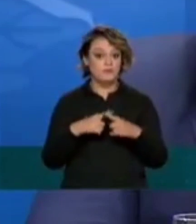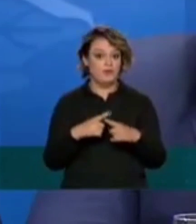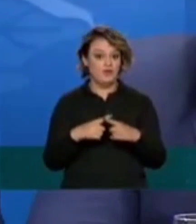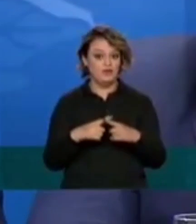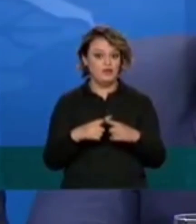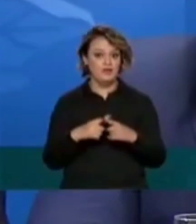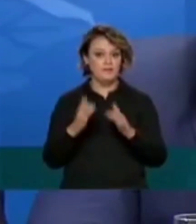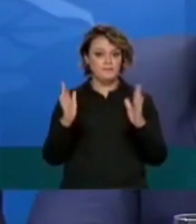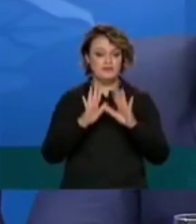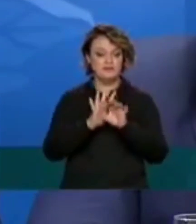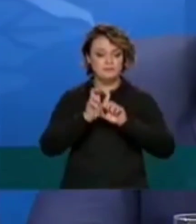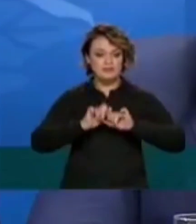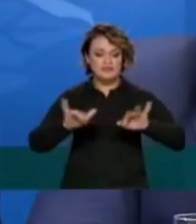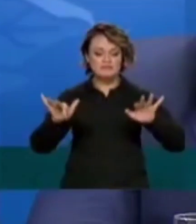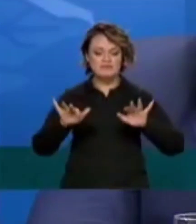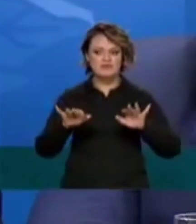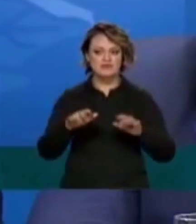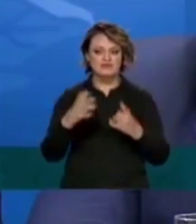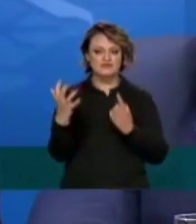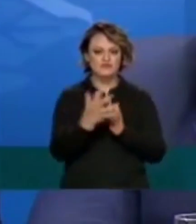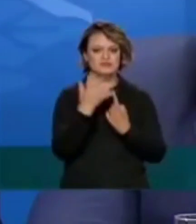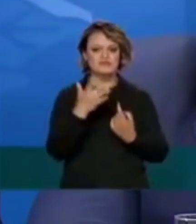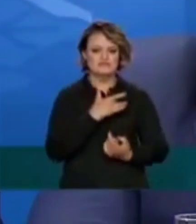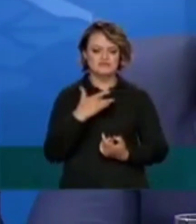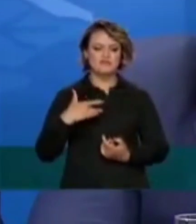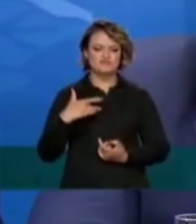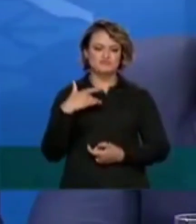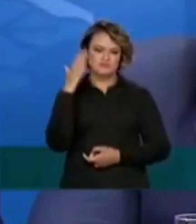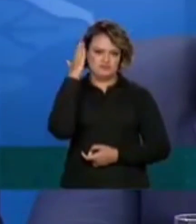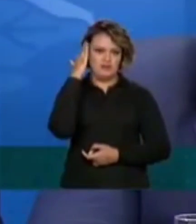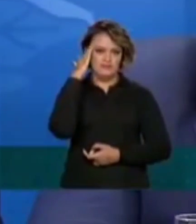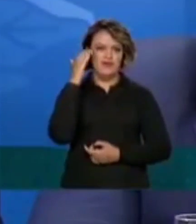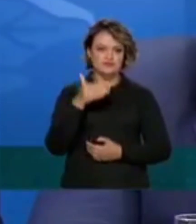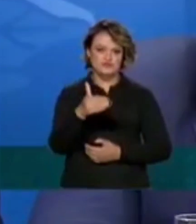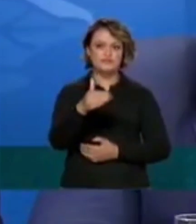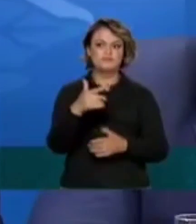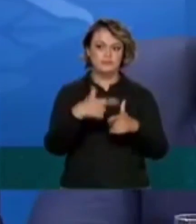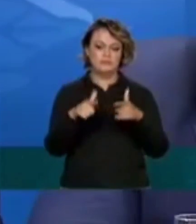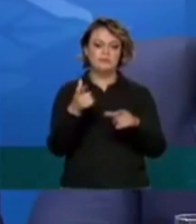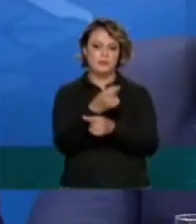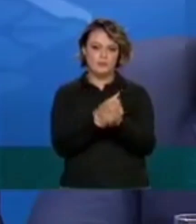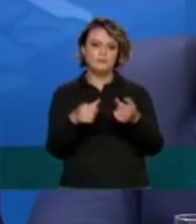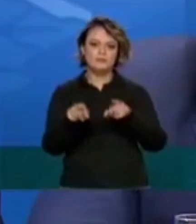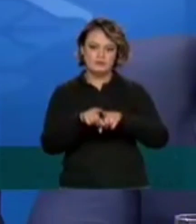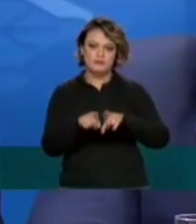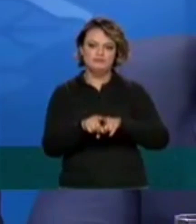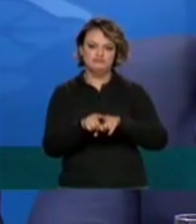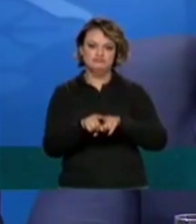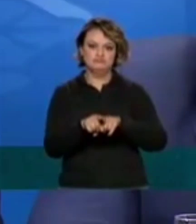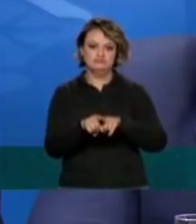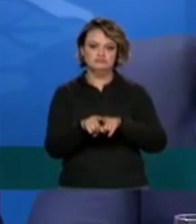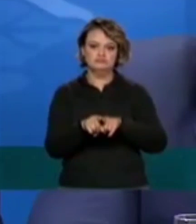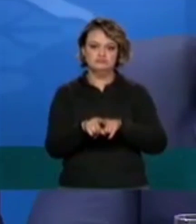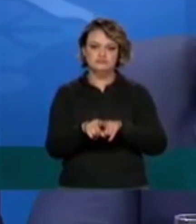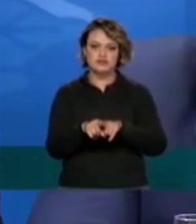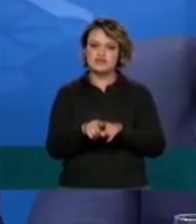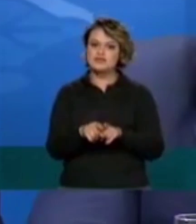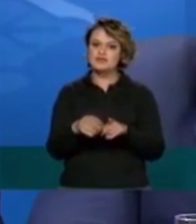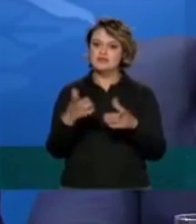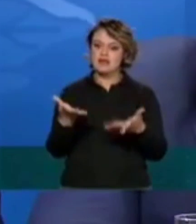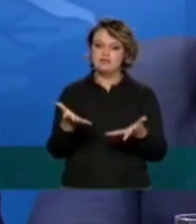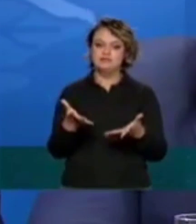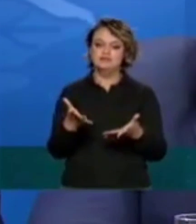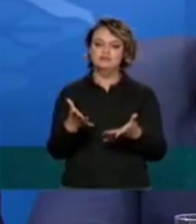a uma pandemia sanitária. Nós saberíamos que viria os problemas econômicos e que